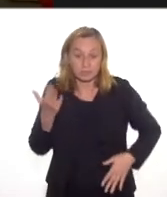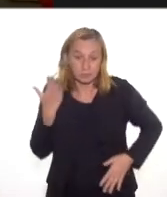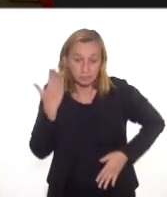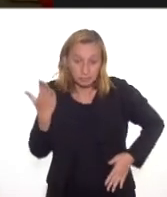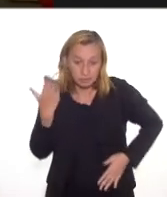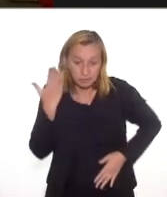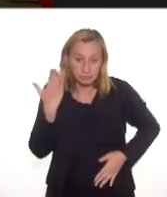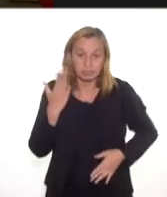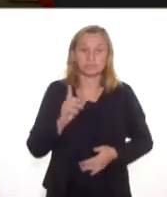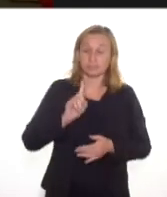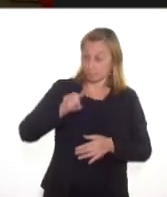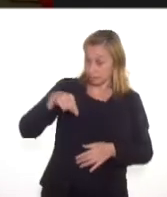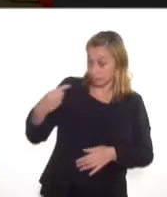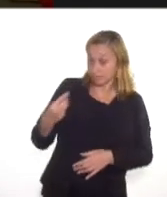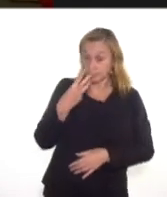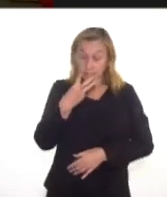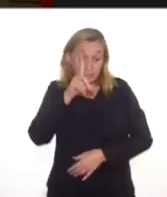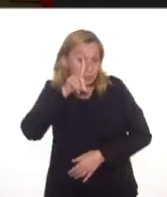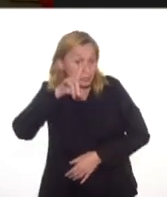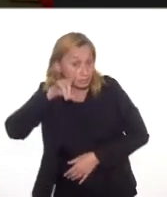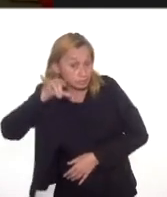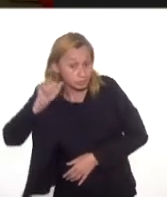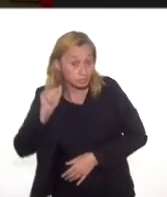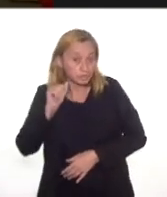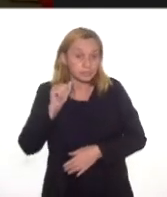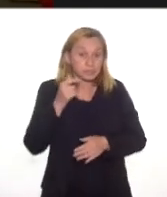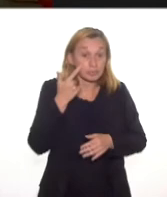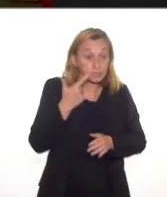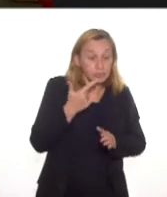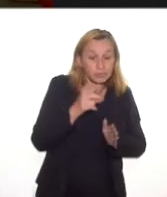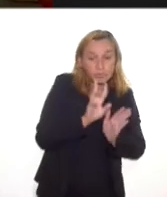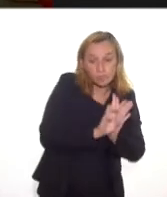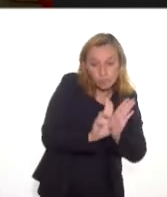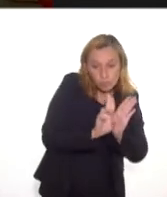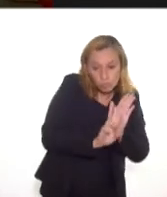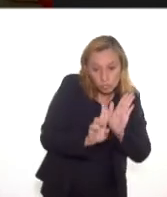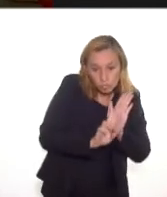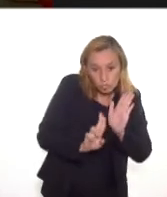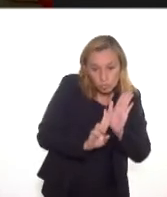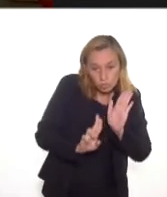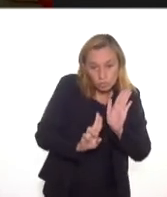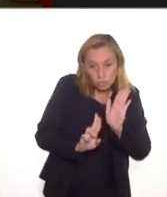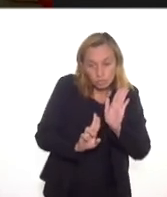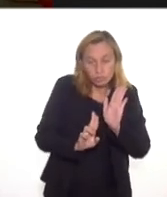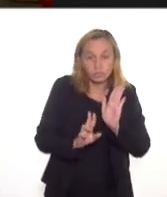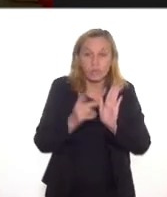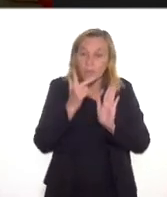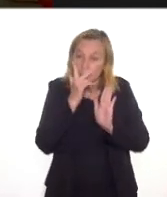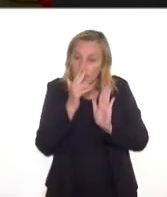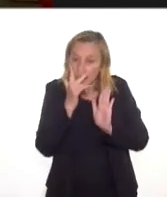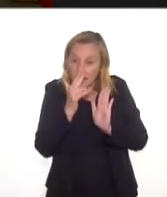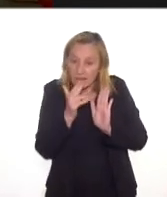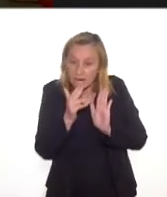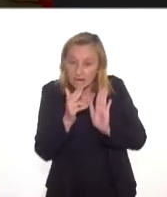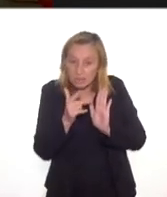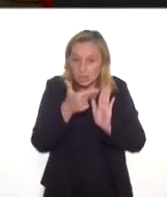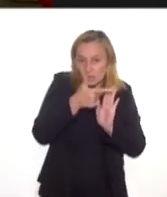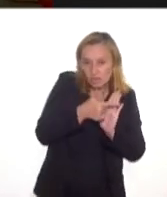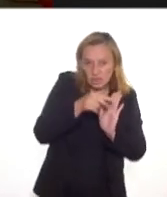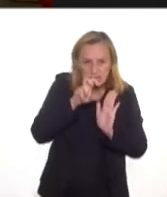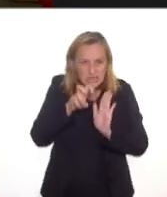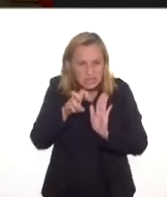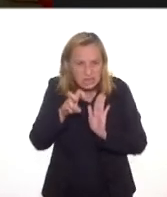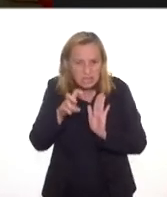Apontou-se depois de 3 dias que apareceram os nomes desses suspeitos, parece que são 25